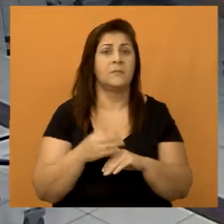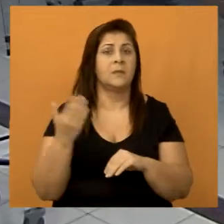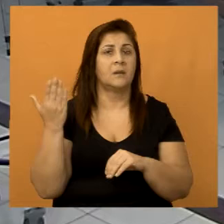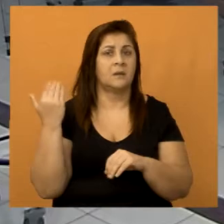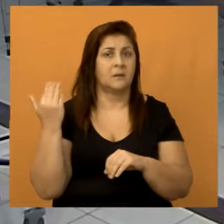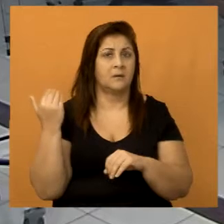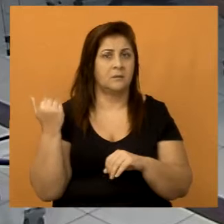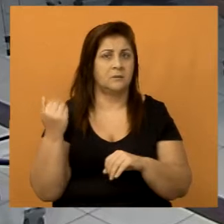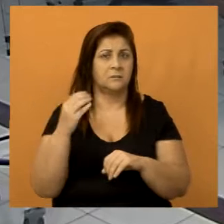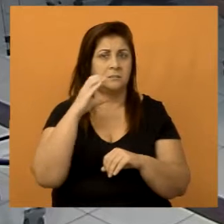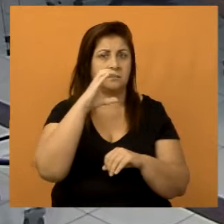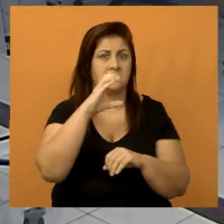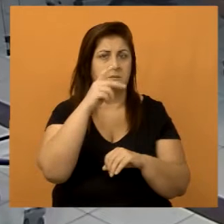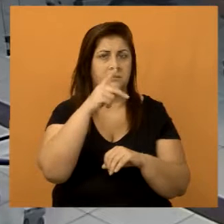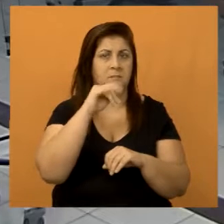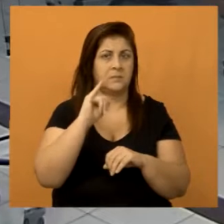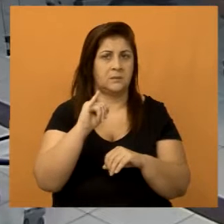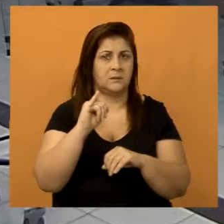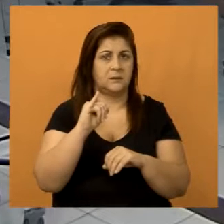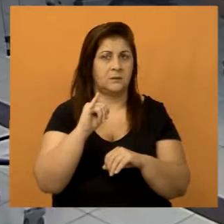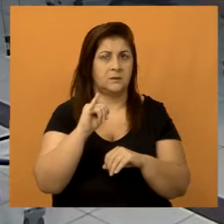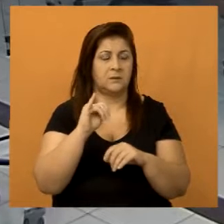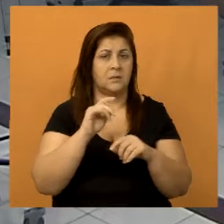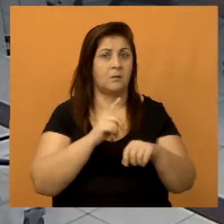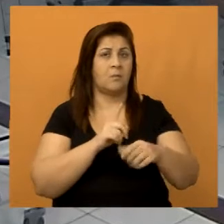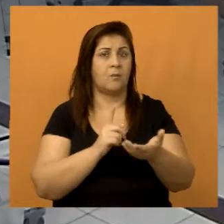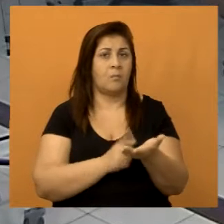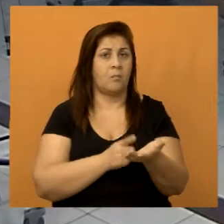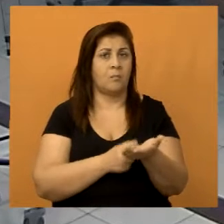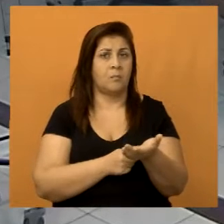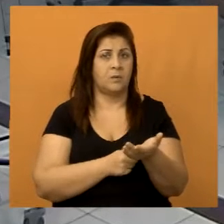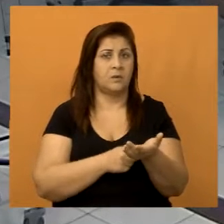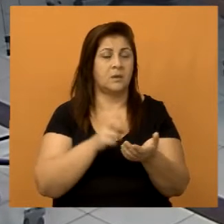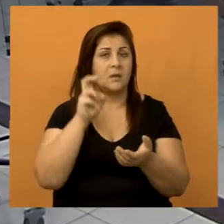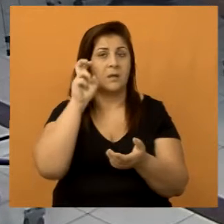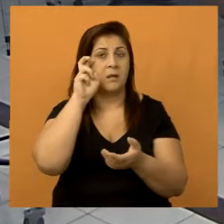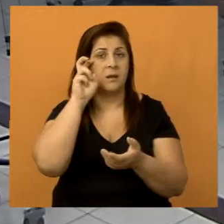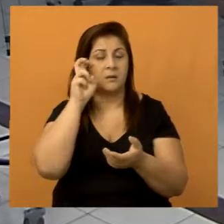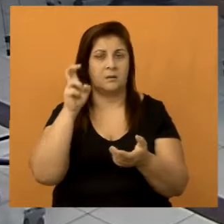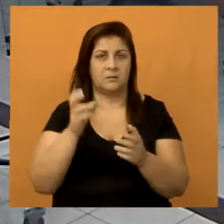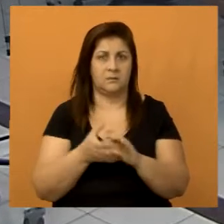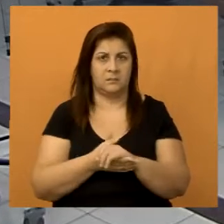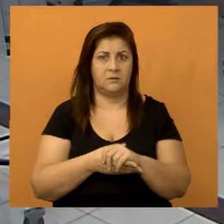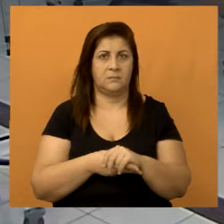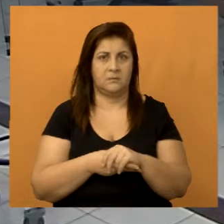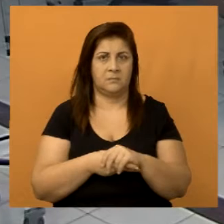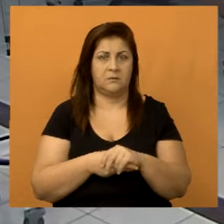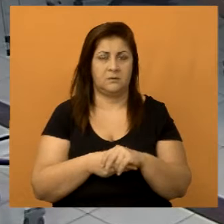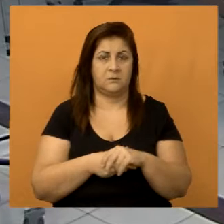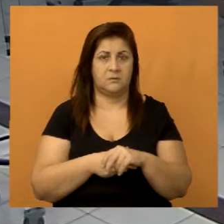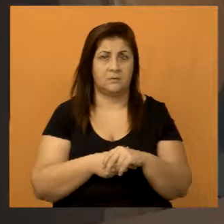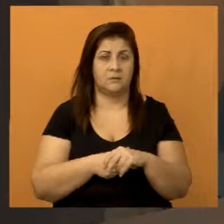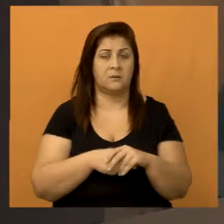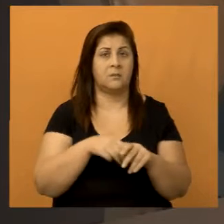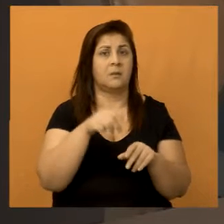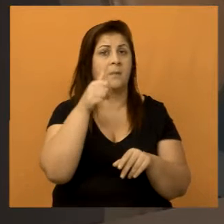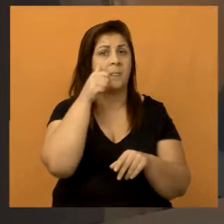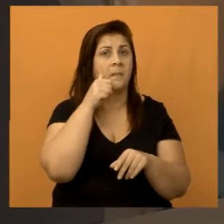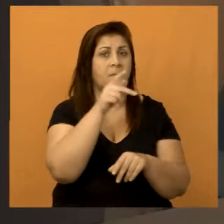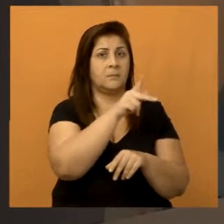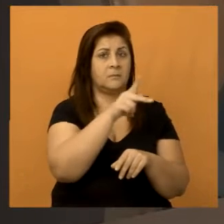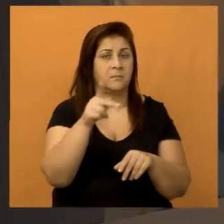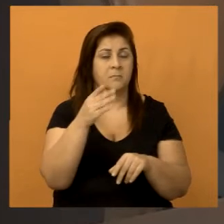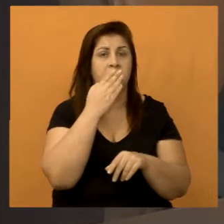princípio, a apresentação da CPI estava marcada para a próxima quinta-feira. A pedido da presidência, a presidente nos pediu para que